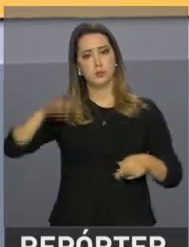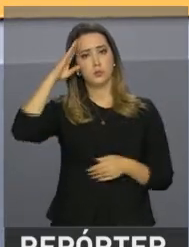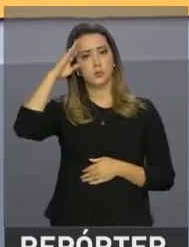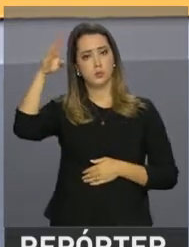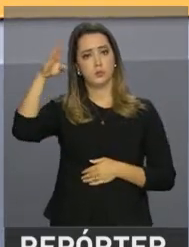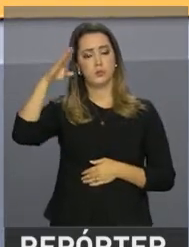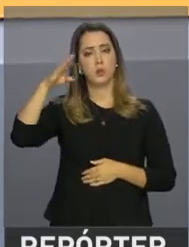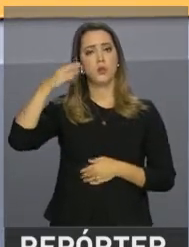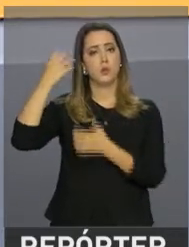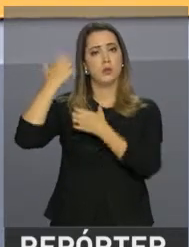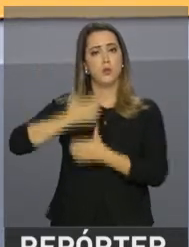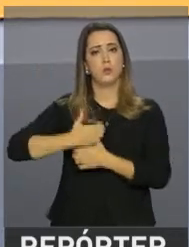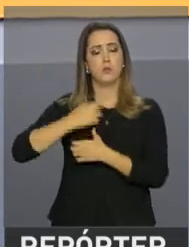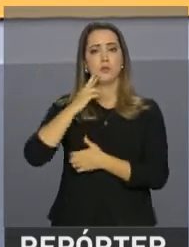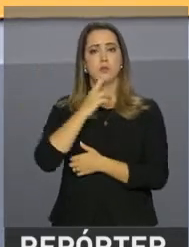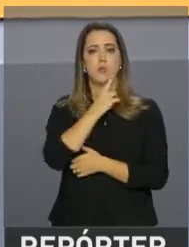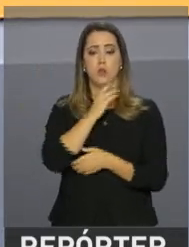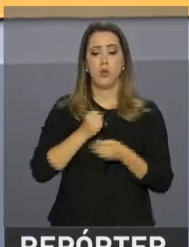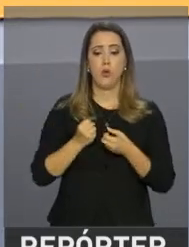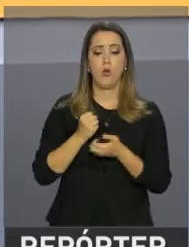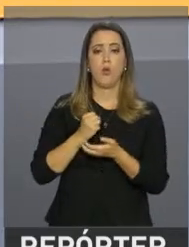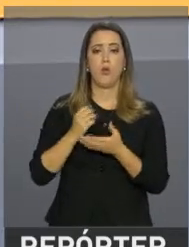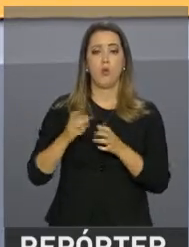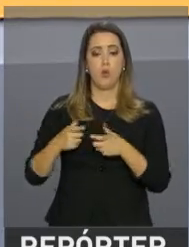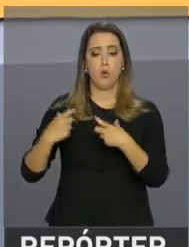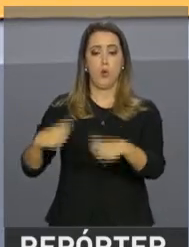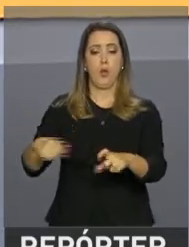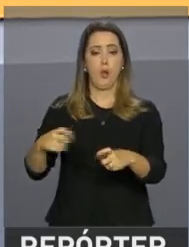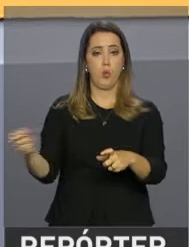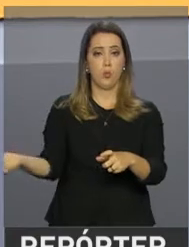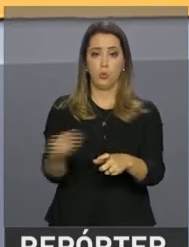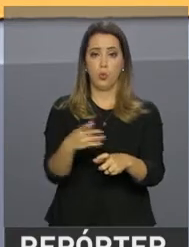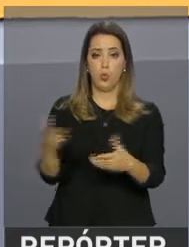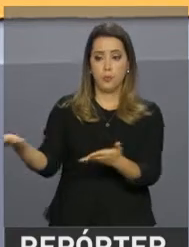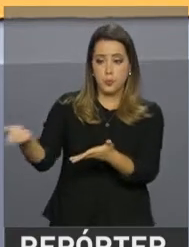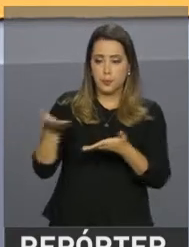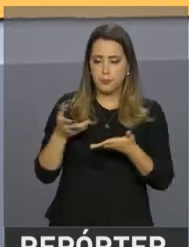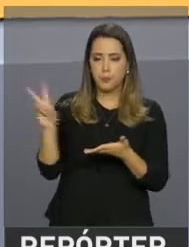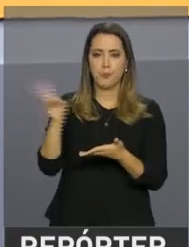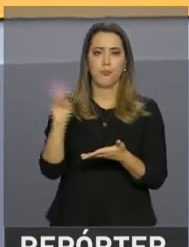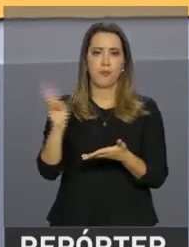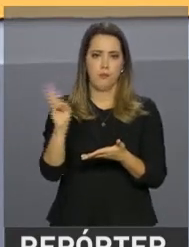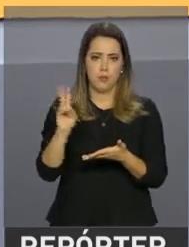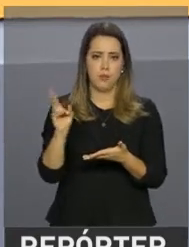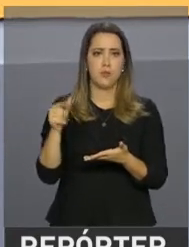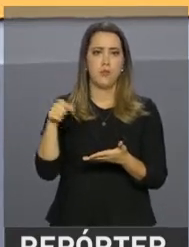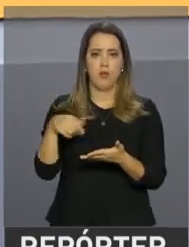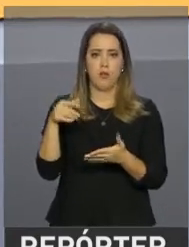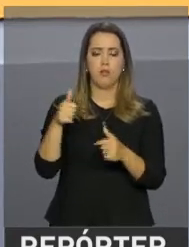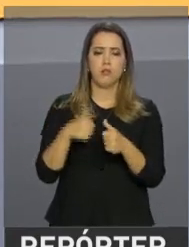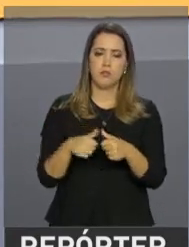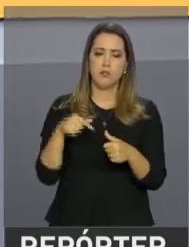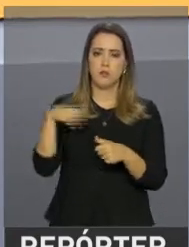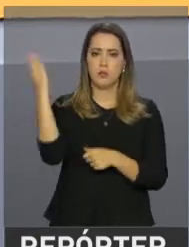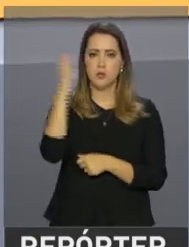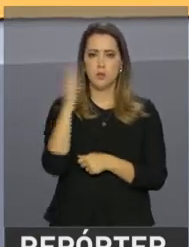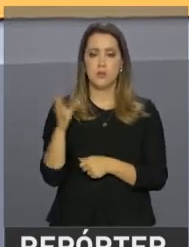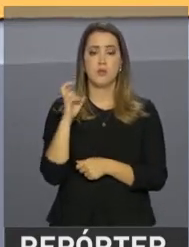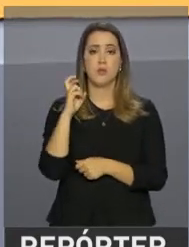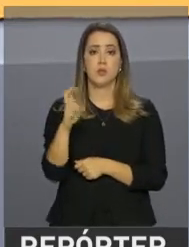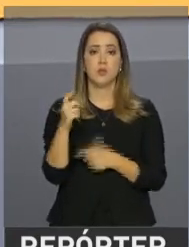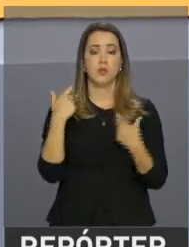entregou esta semana uma nova área para acolher imigrantes venezuelanos que se refugiam no brasil é o quinto espaço já